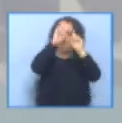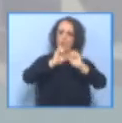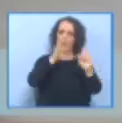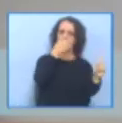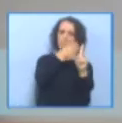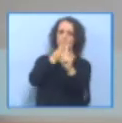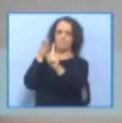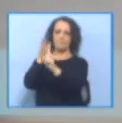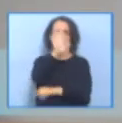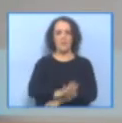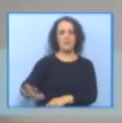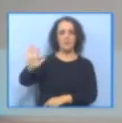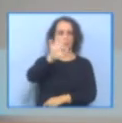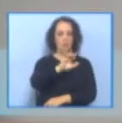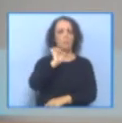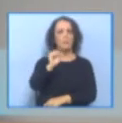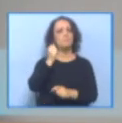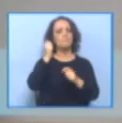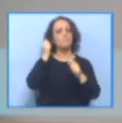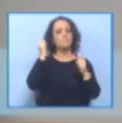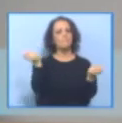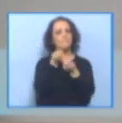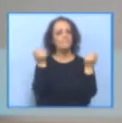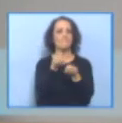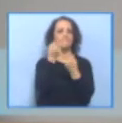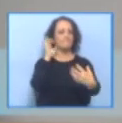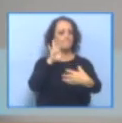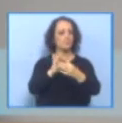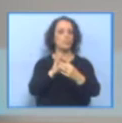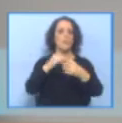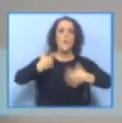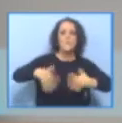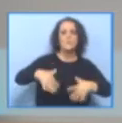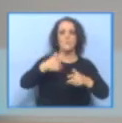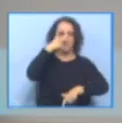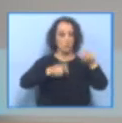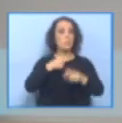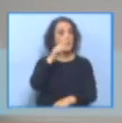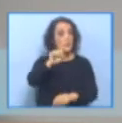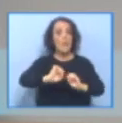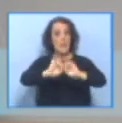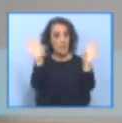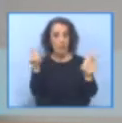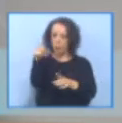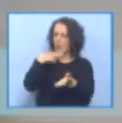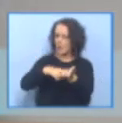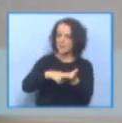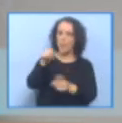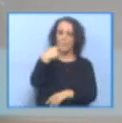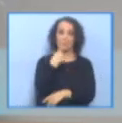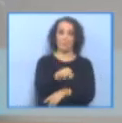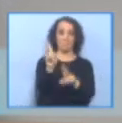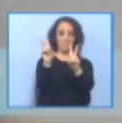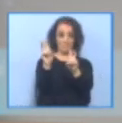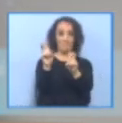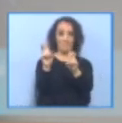nível nacional em ações de utilidade pública, não é? Claro que sim. Por exemplo, tem toda a razão quando fala disto,